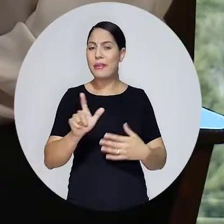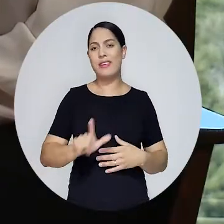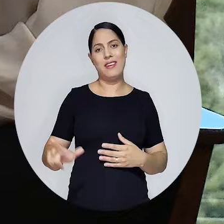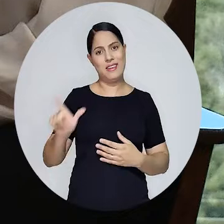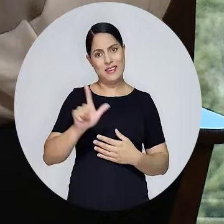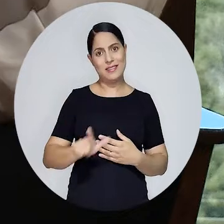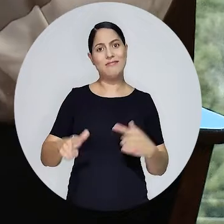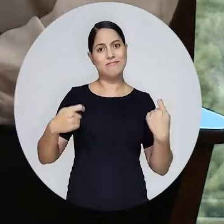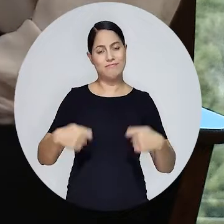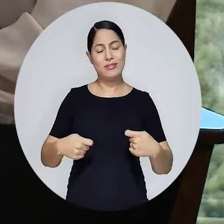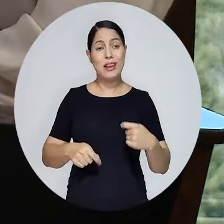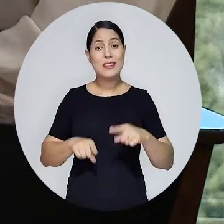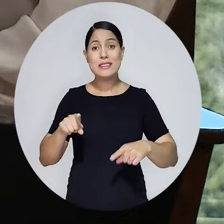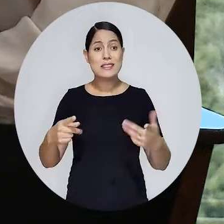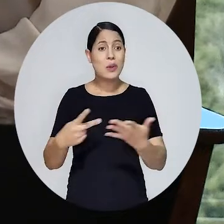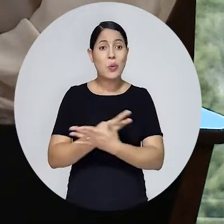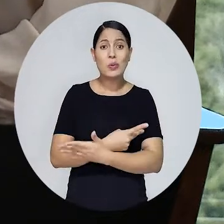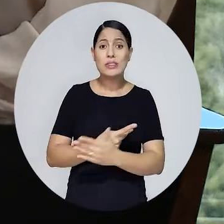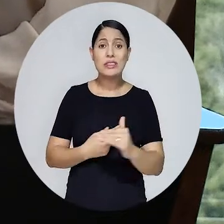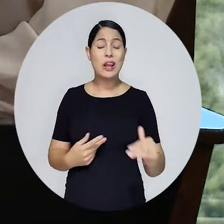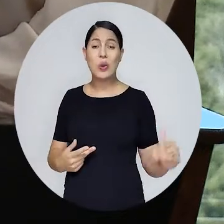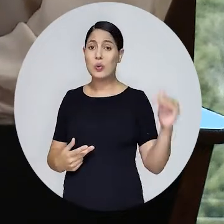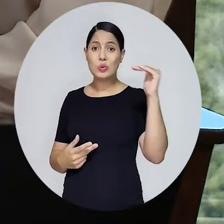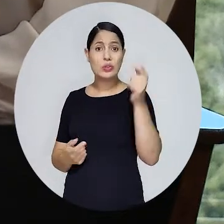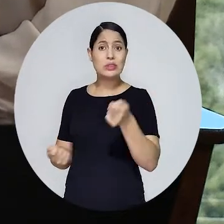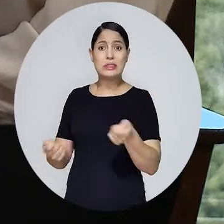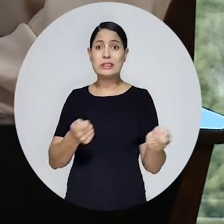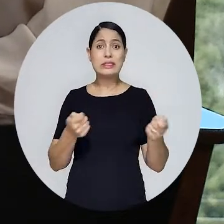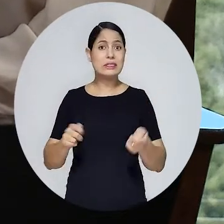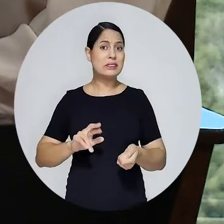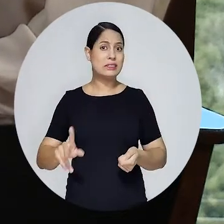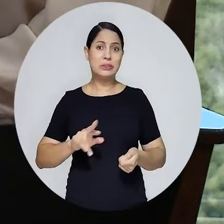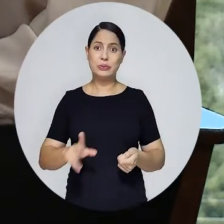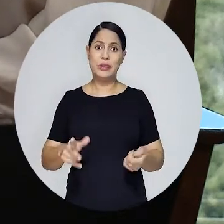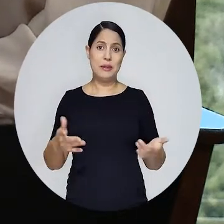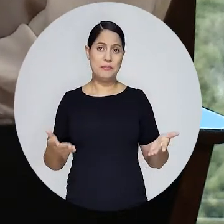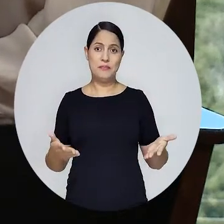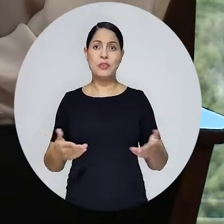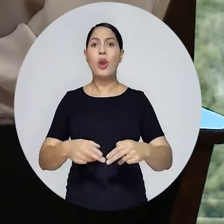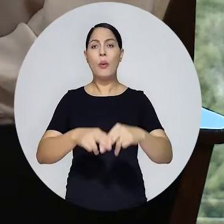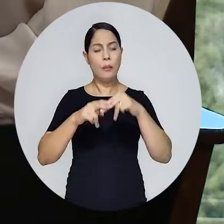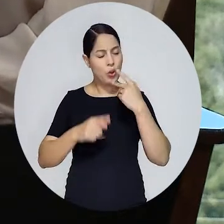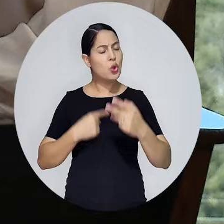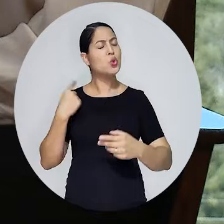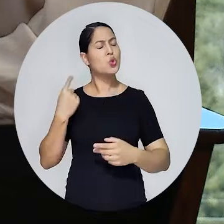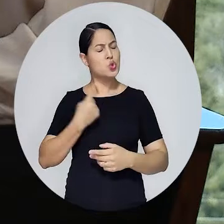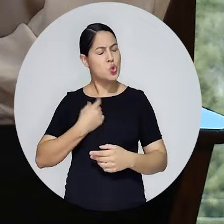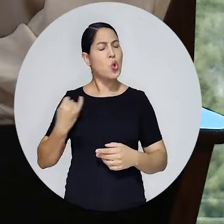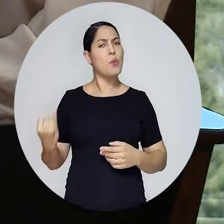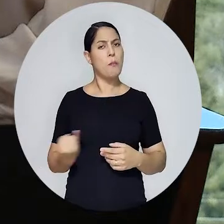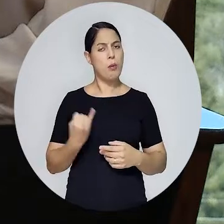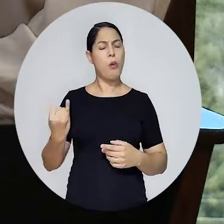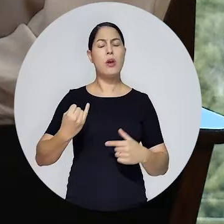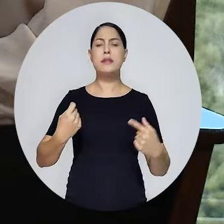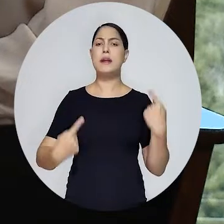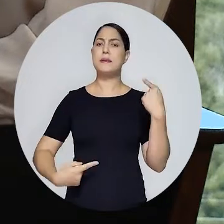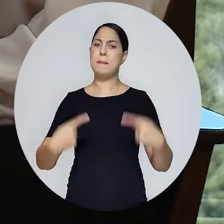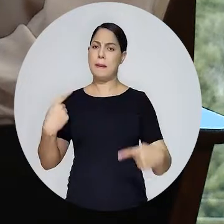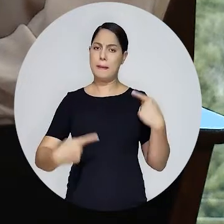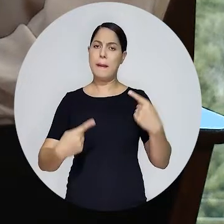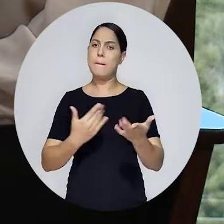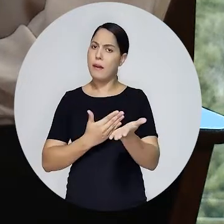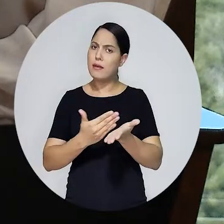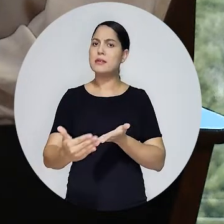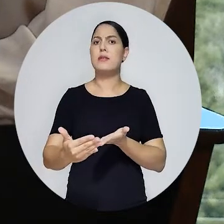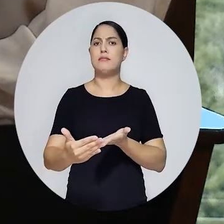isso tudo, muitas vezes, as autoridades não têm o controle de todo o seu sistema. Mas acho que é importante nós começarmos essa discussão,